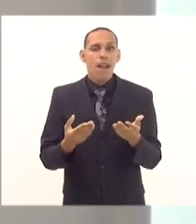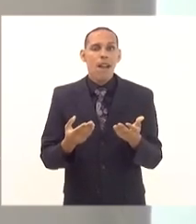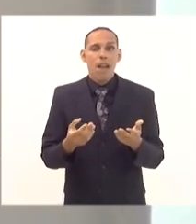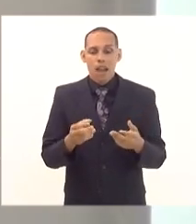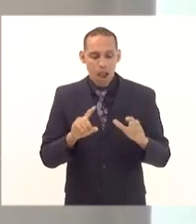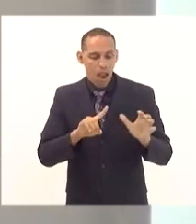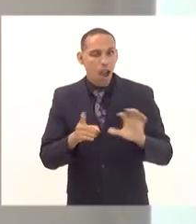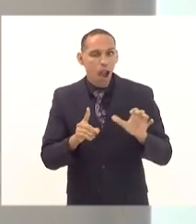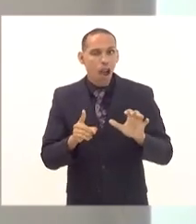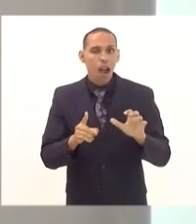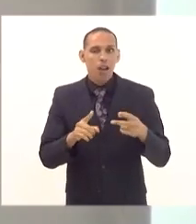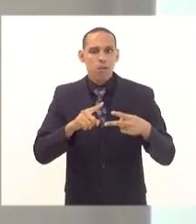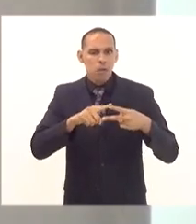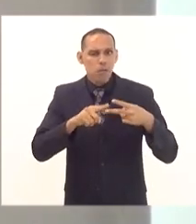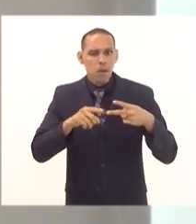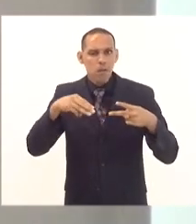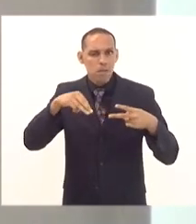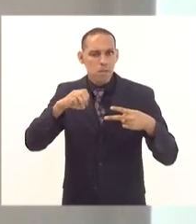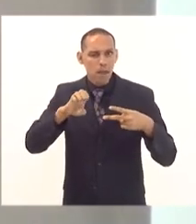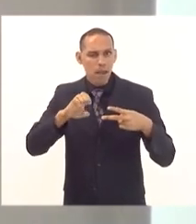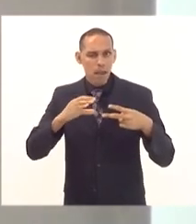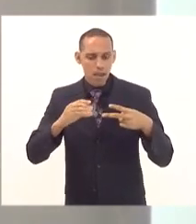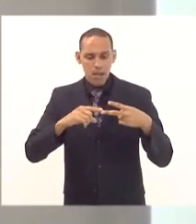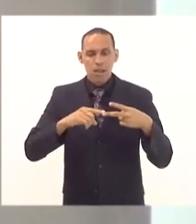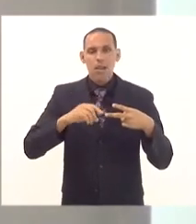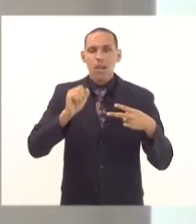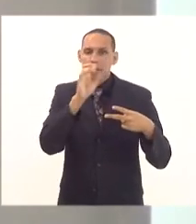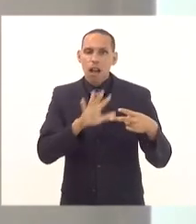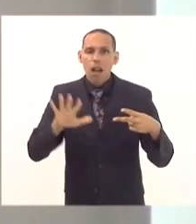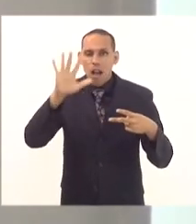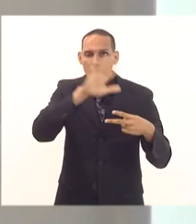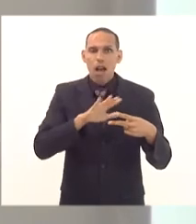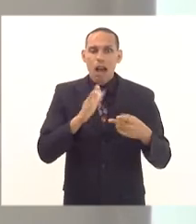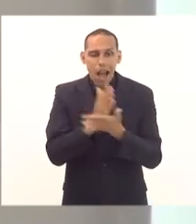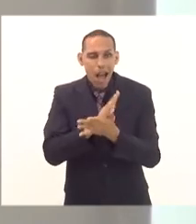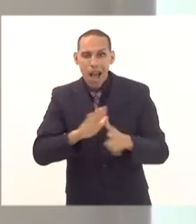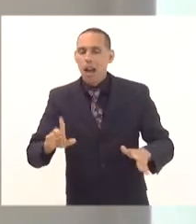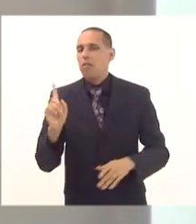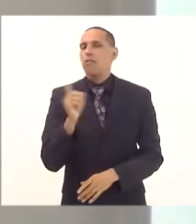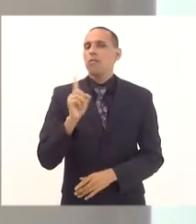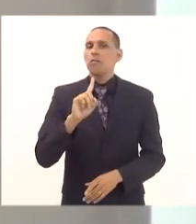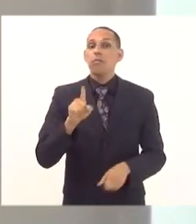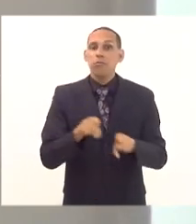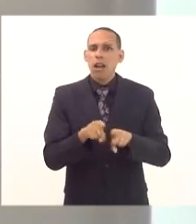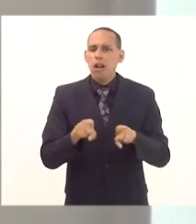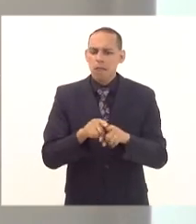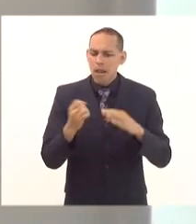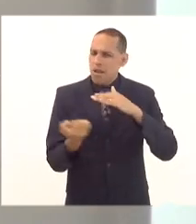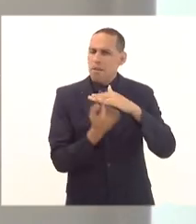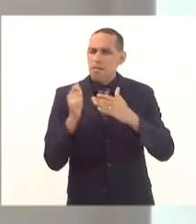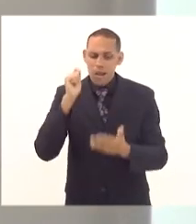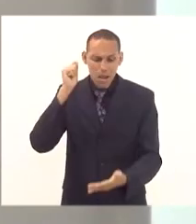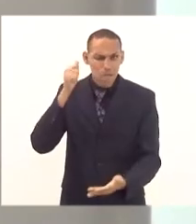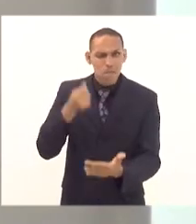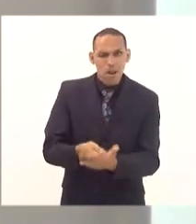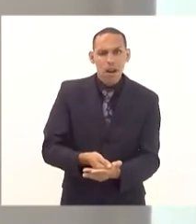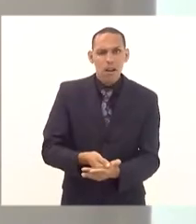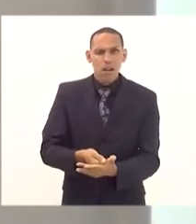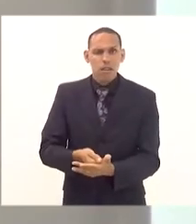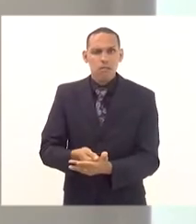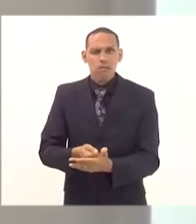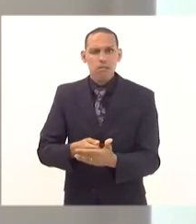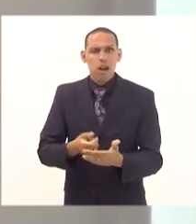da Rádio MEC e lutar sim para que esta empresa Pague pague os atrasados